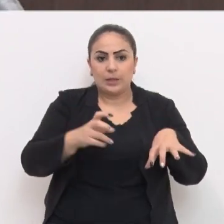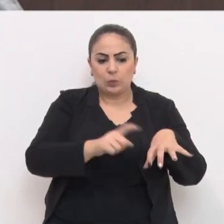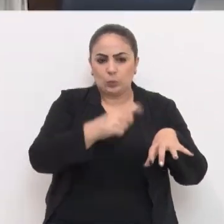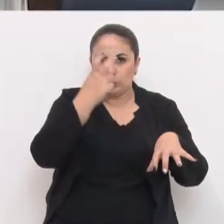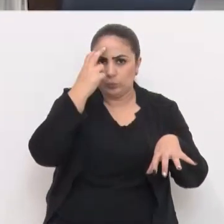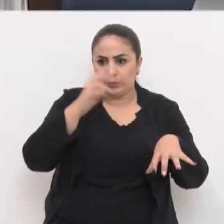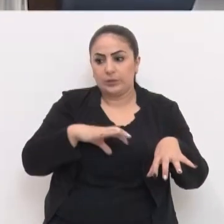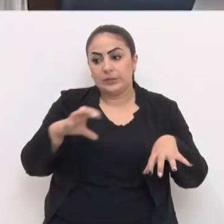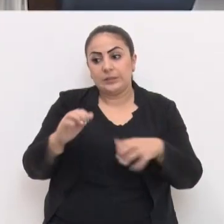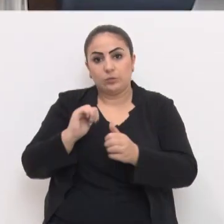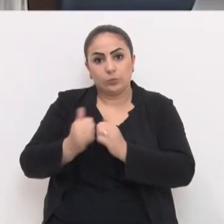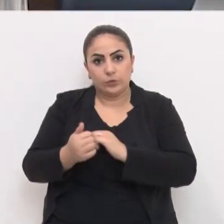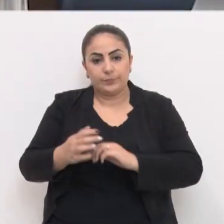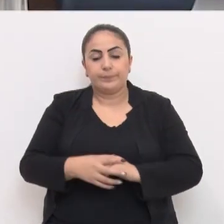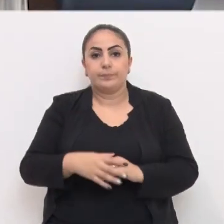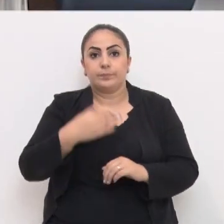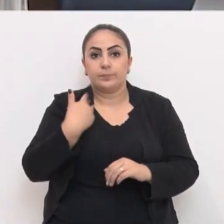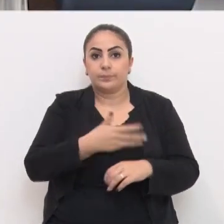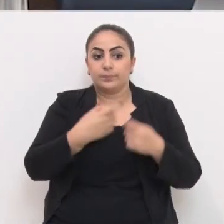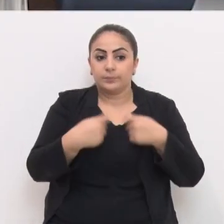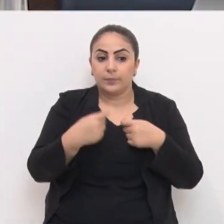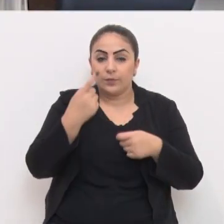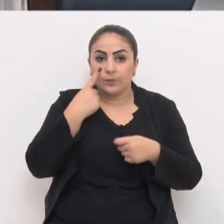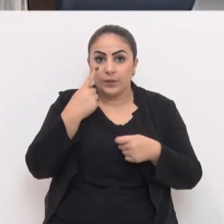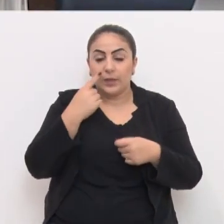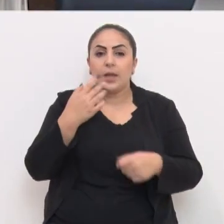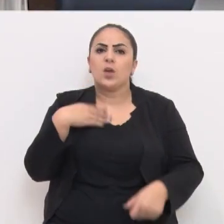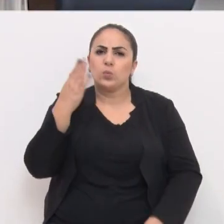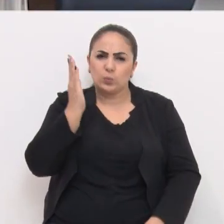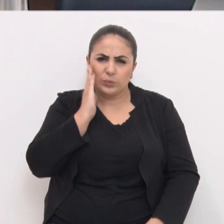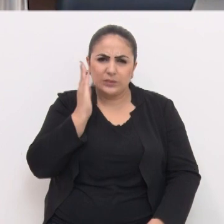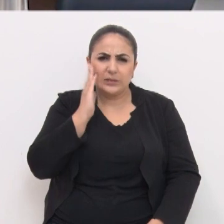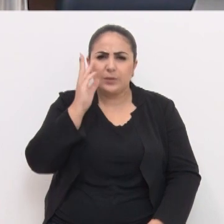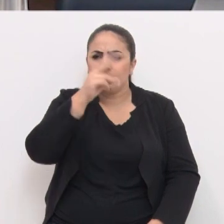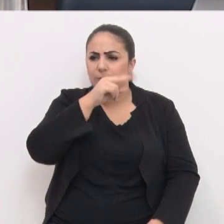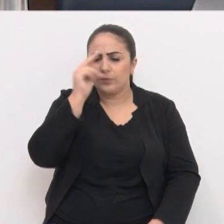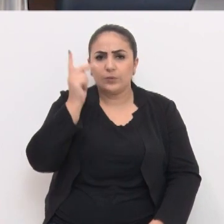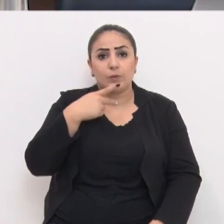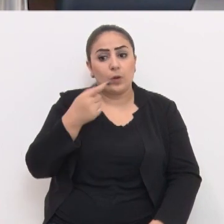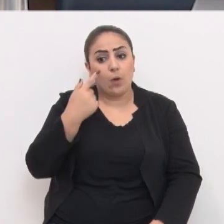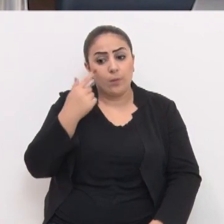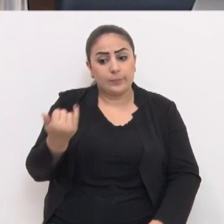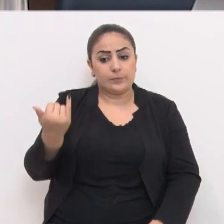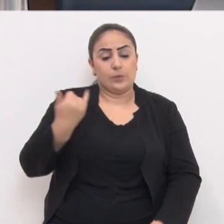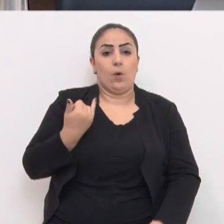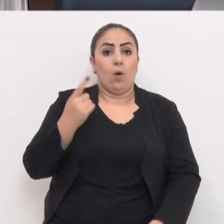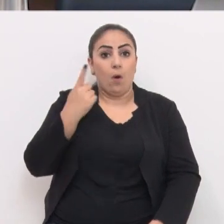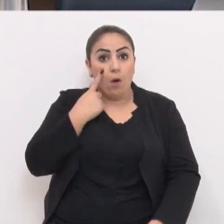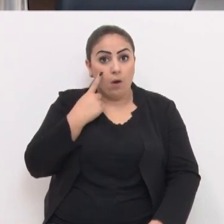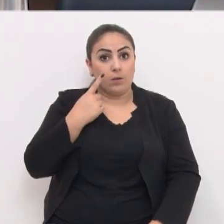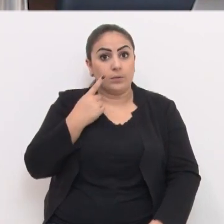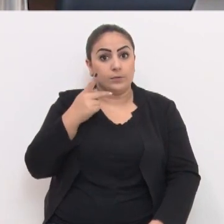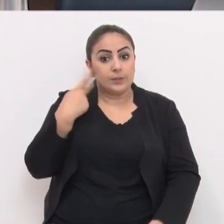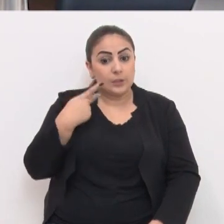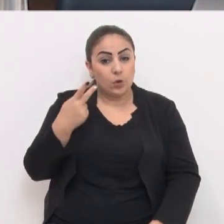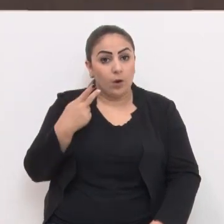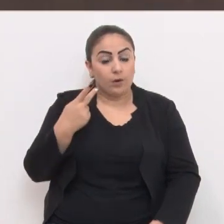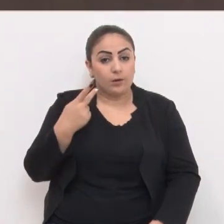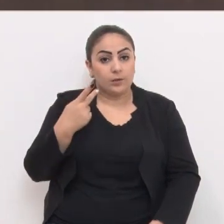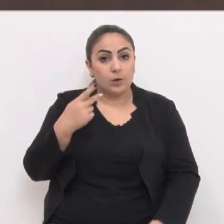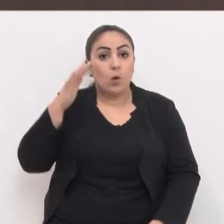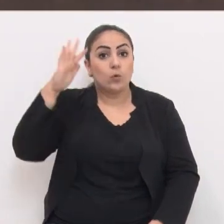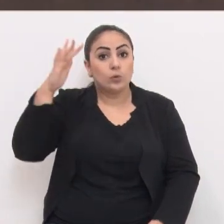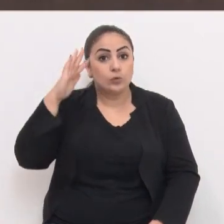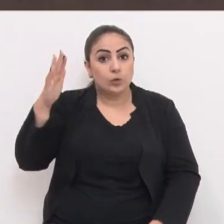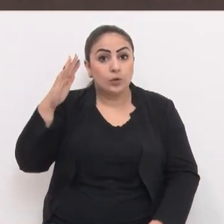cultura, e nós precisamos... Eu sei que o prefeito falou assim para mim, Alalana, o sonho